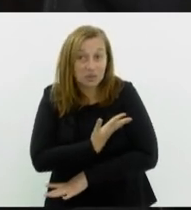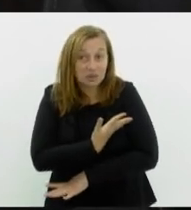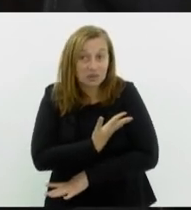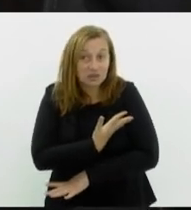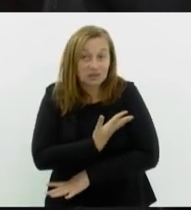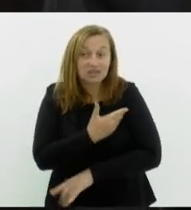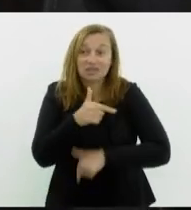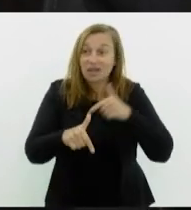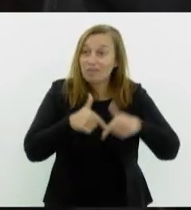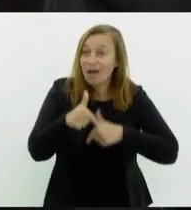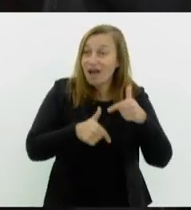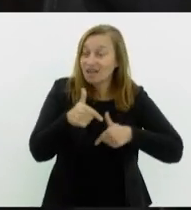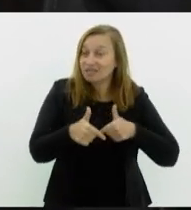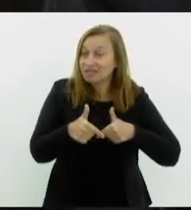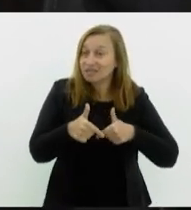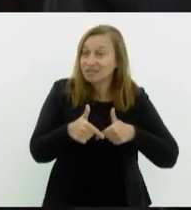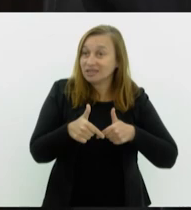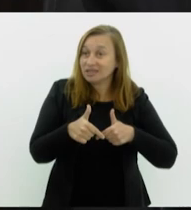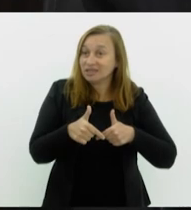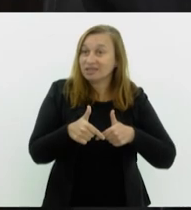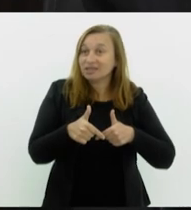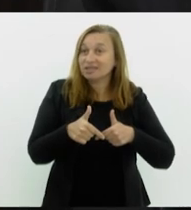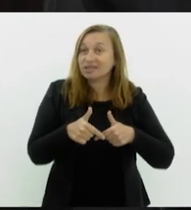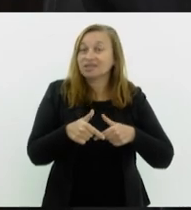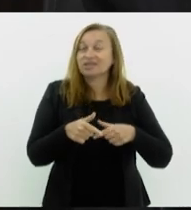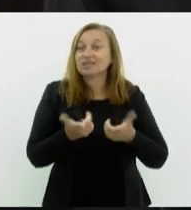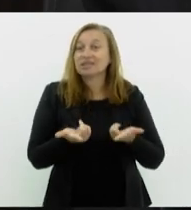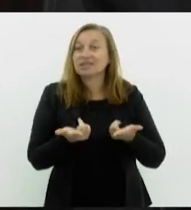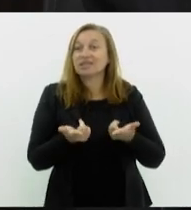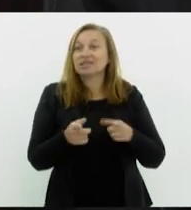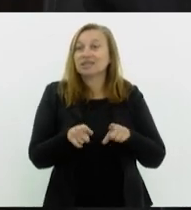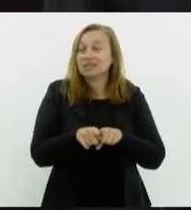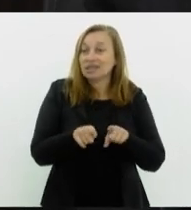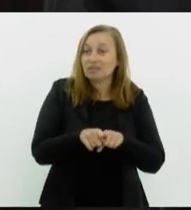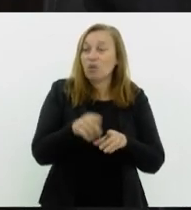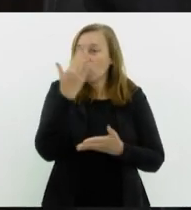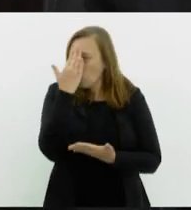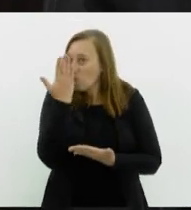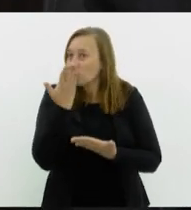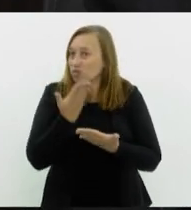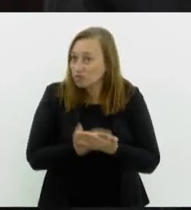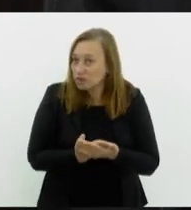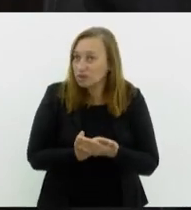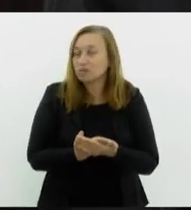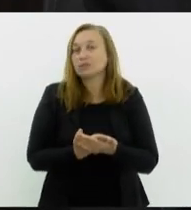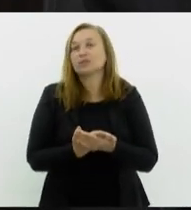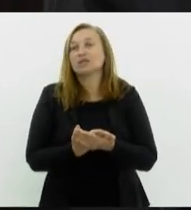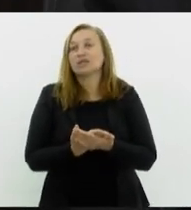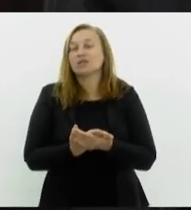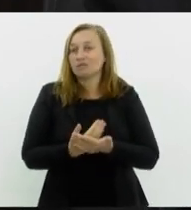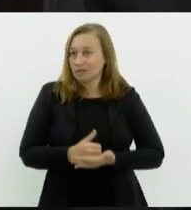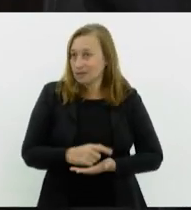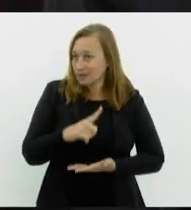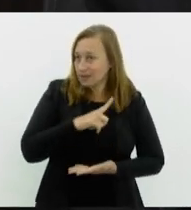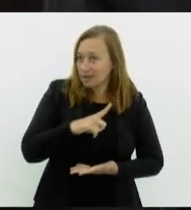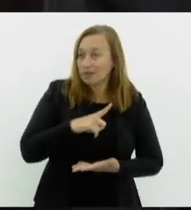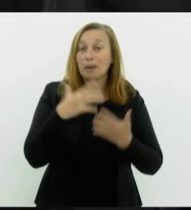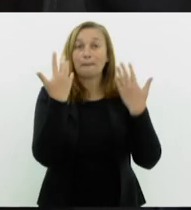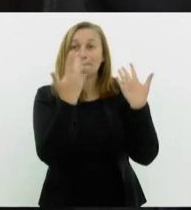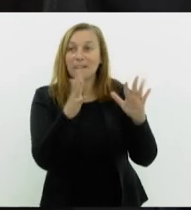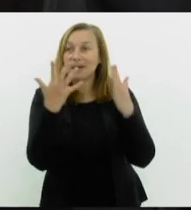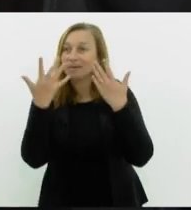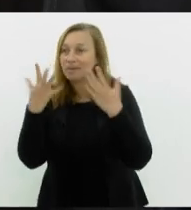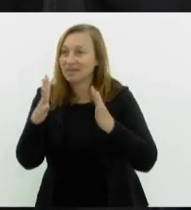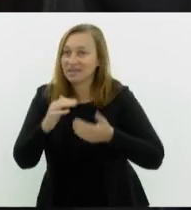e, especialmente, eu como amigo. Um amigo a quem eu confio, deposito muita confiança. E parabenizar a